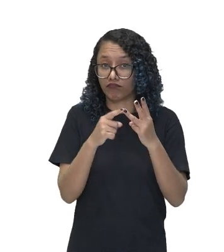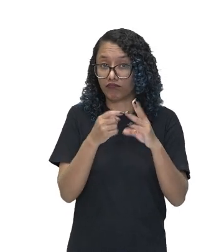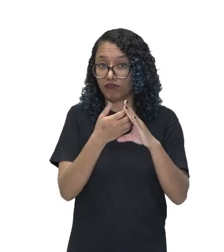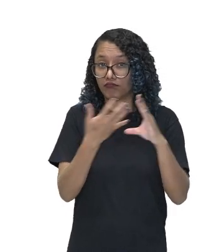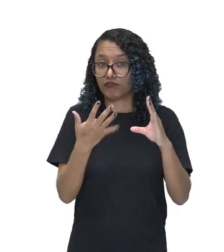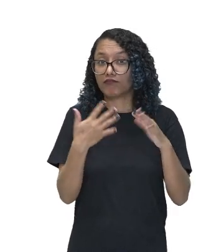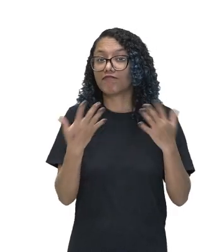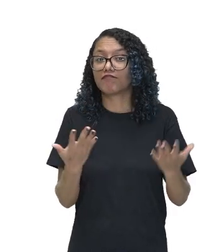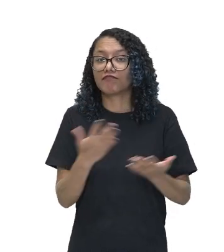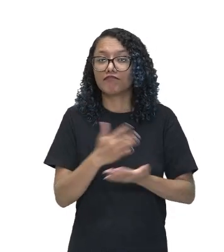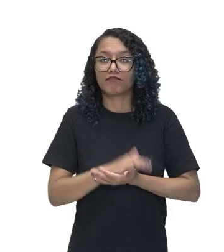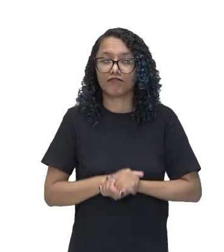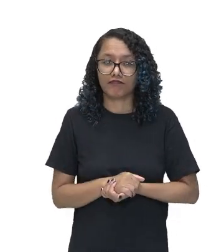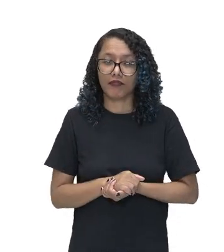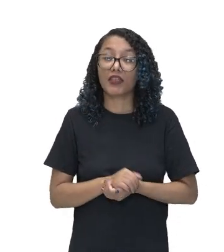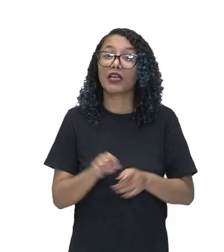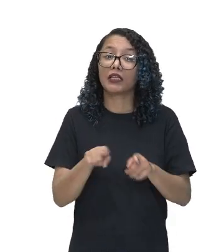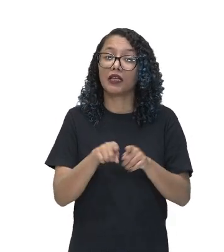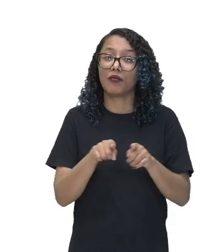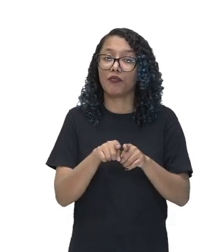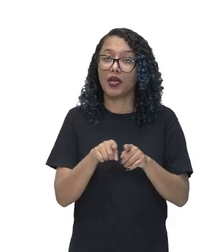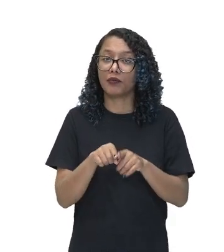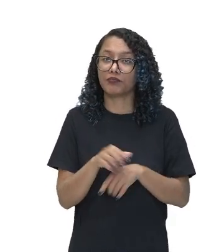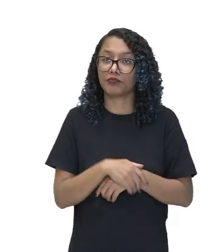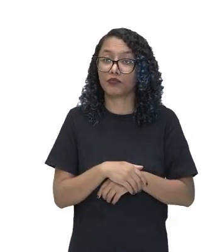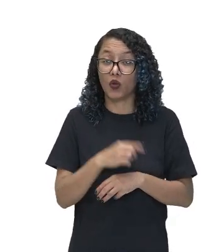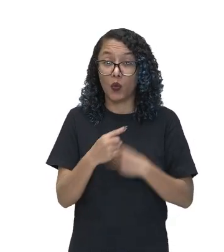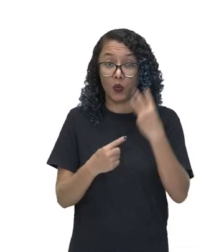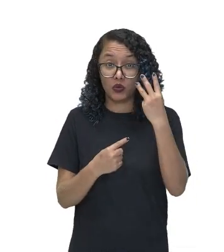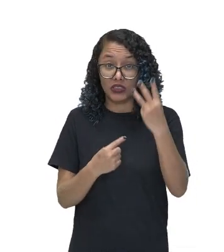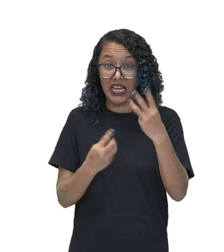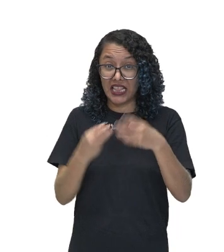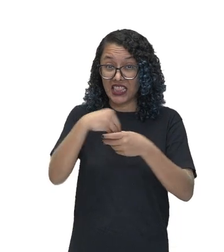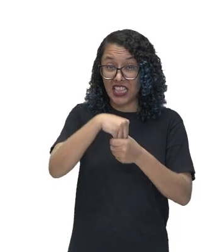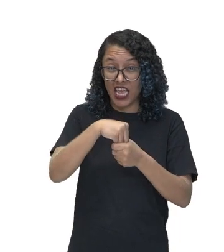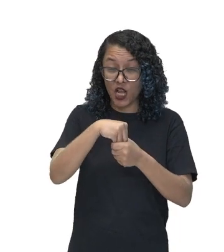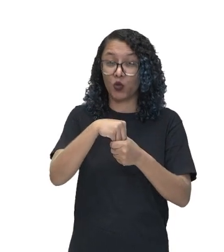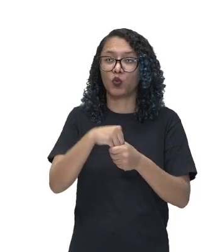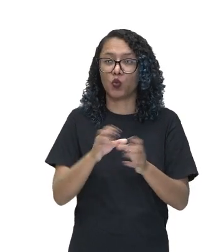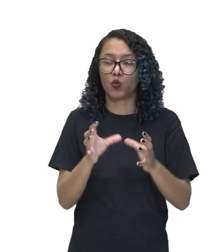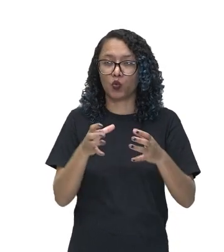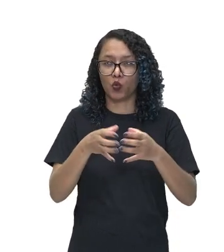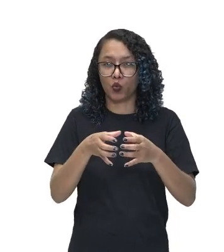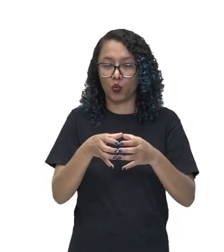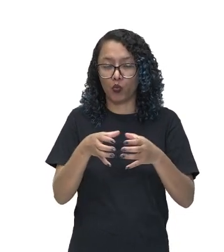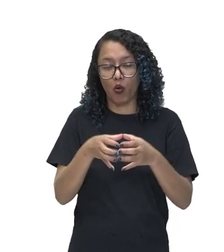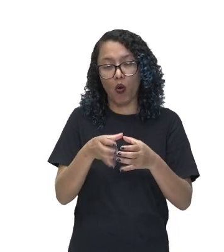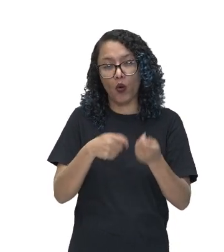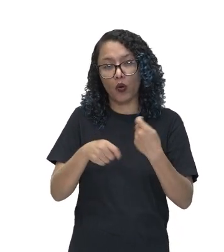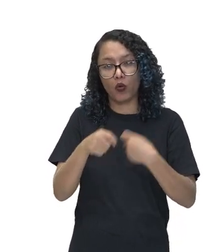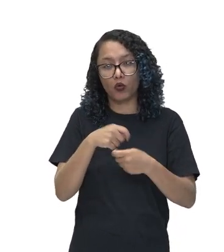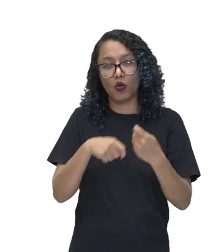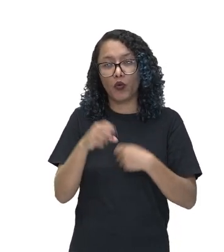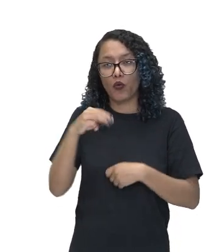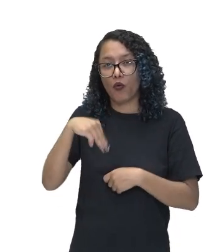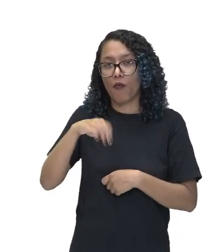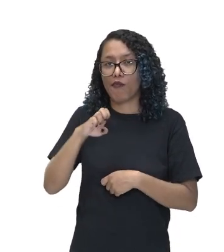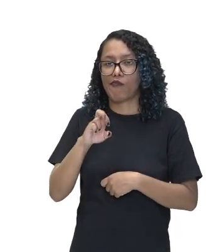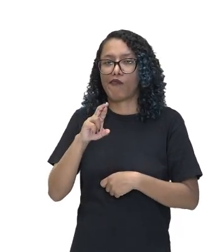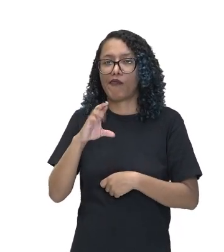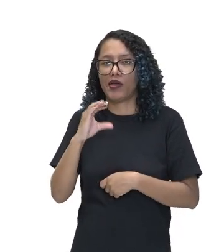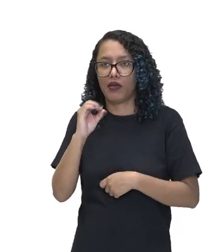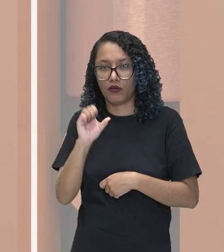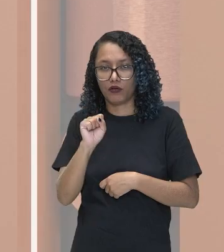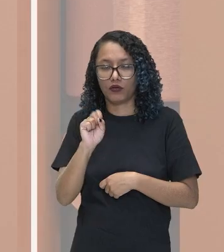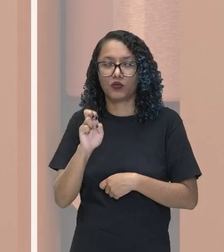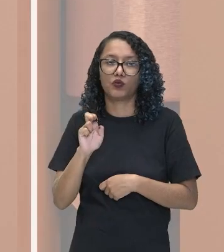eles integram o mercado, eles fazem parte do mercado comum do Sul, né, o Mercosul, que